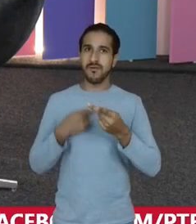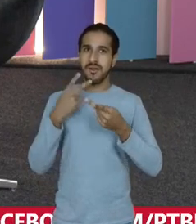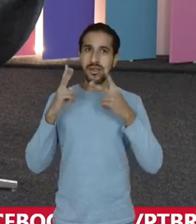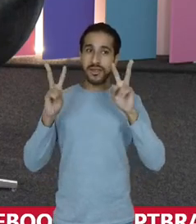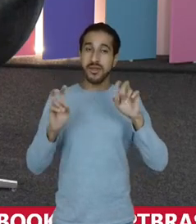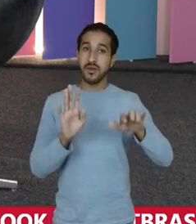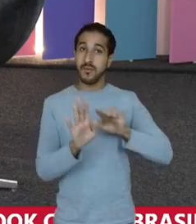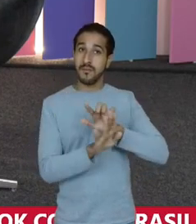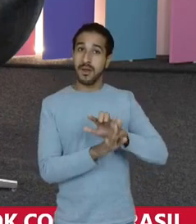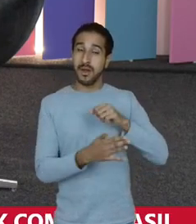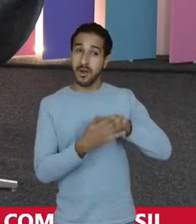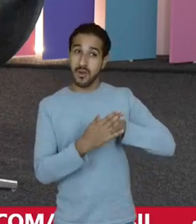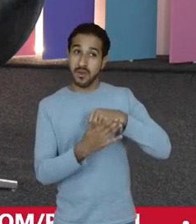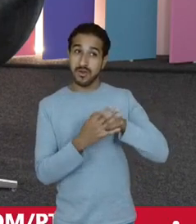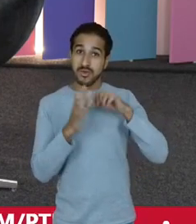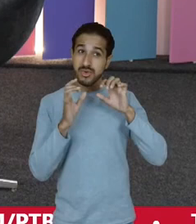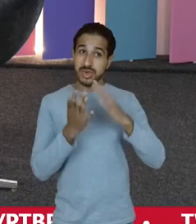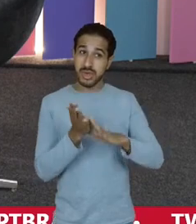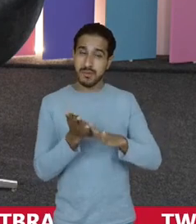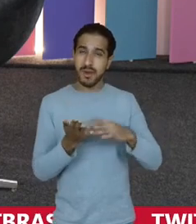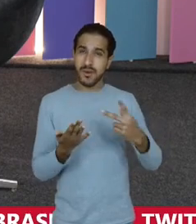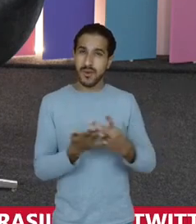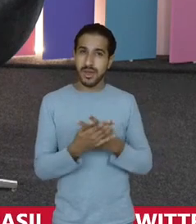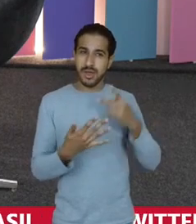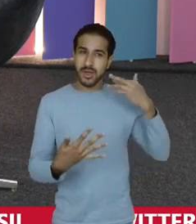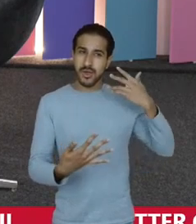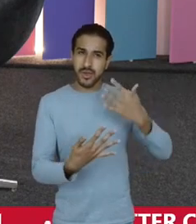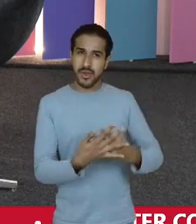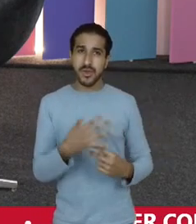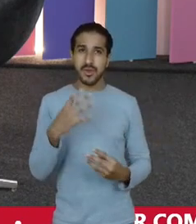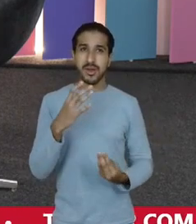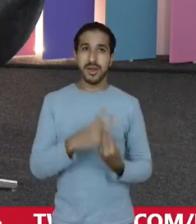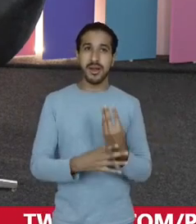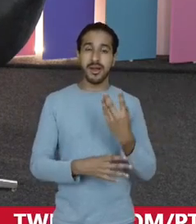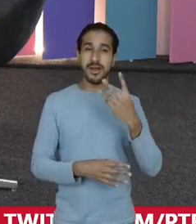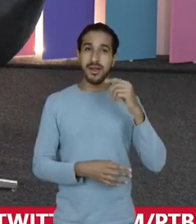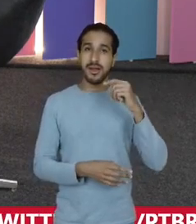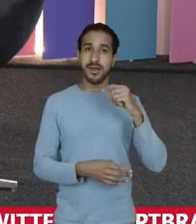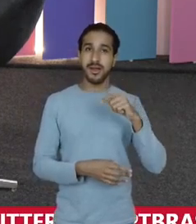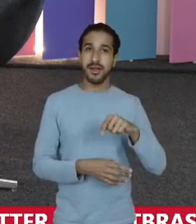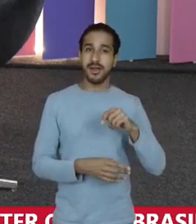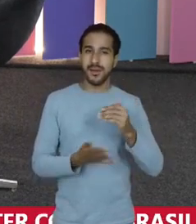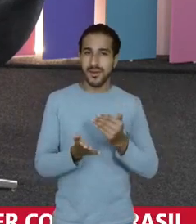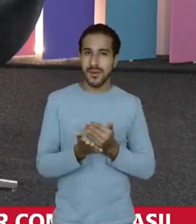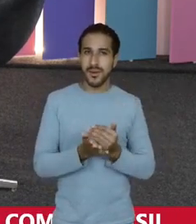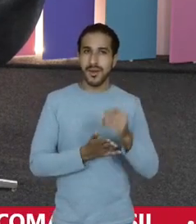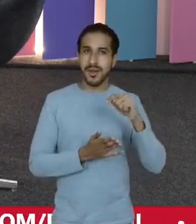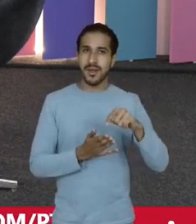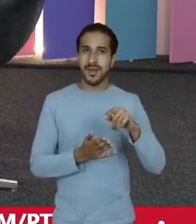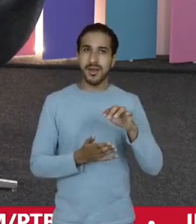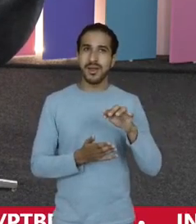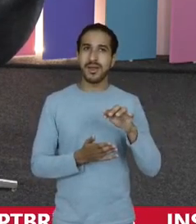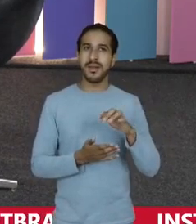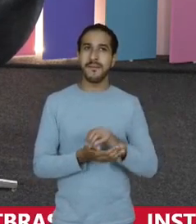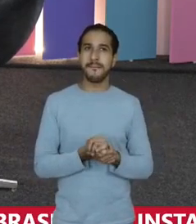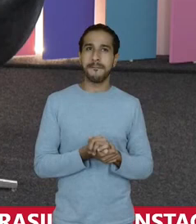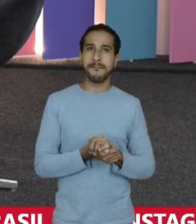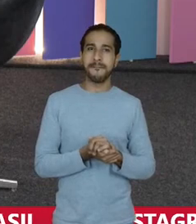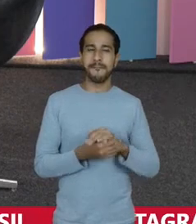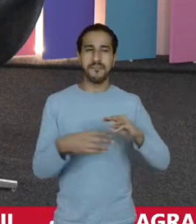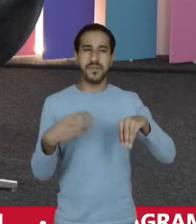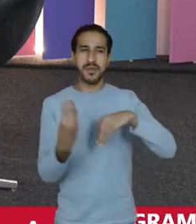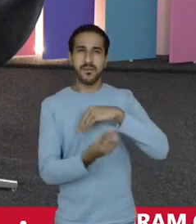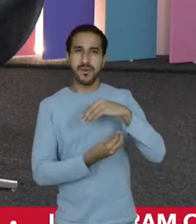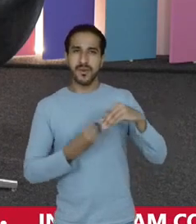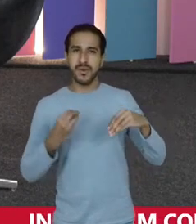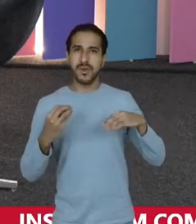desse papel de resistência que o samba faz desde a sua história, da sua criação aqui, né? Que ele nasce aqui no fim das contas, essa